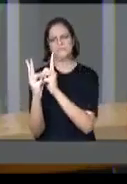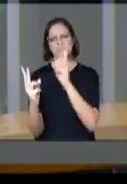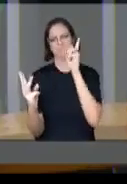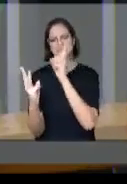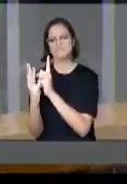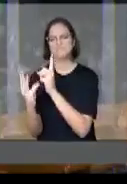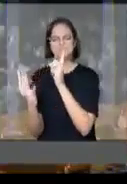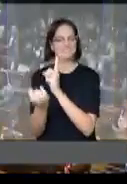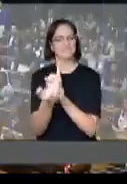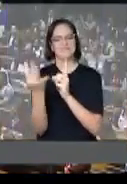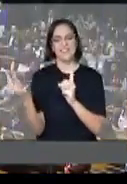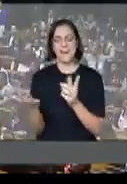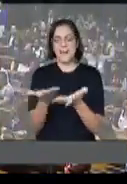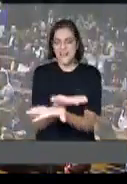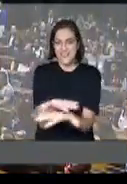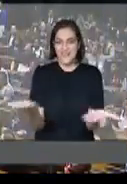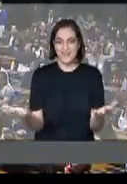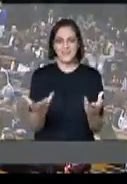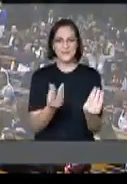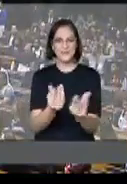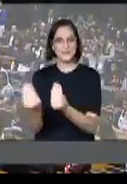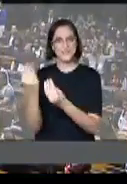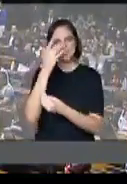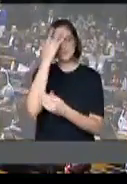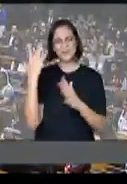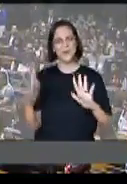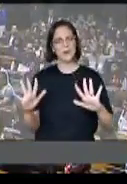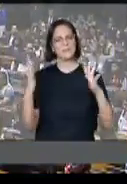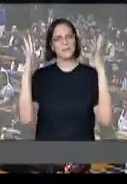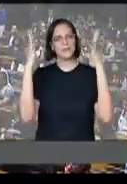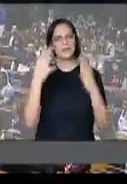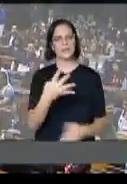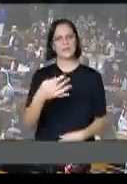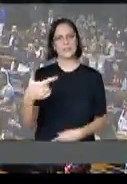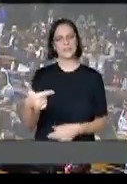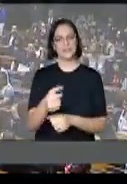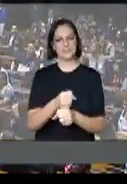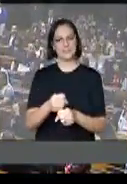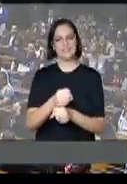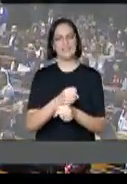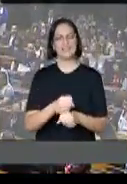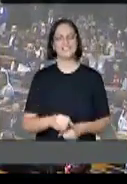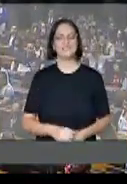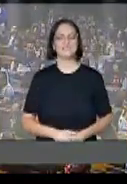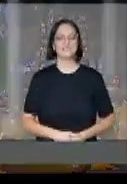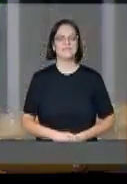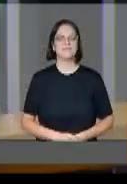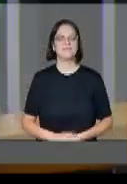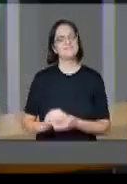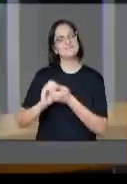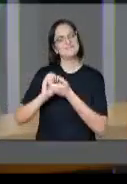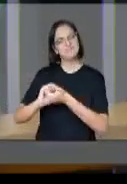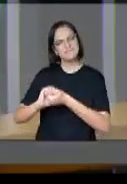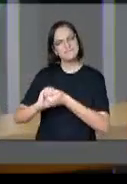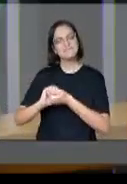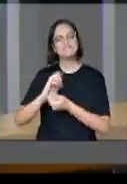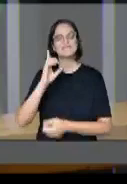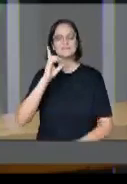aqui para comemorar os seus 42 anos. Então eu queria cumprimentar o deputado Haroldo Martins pela